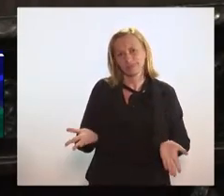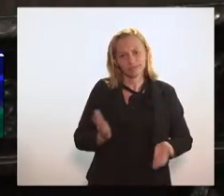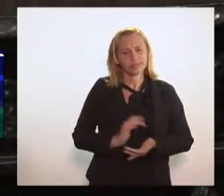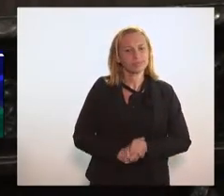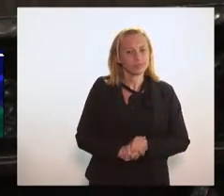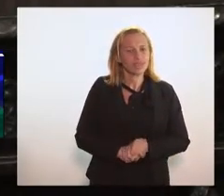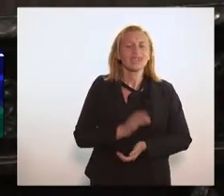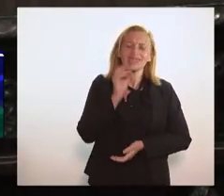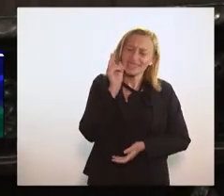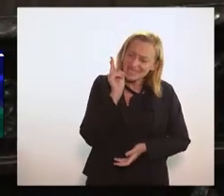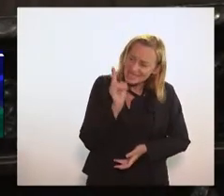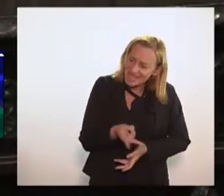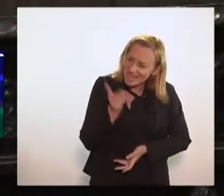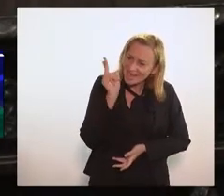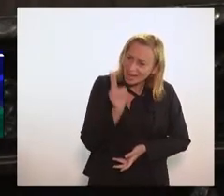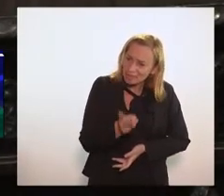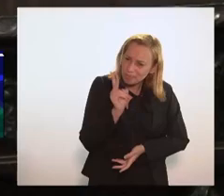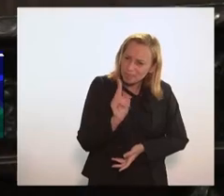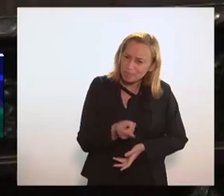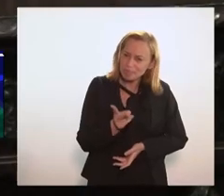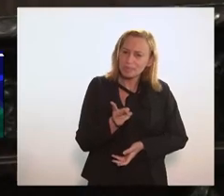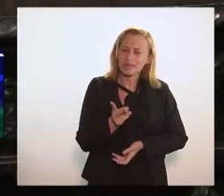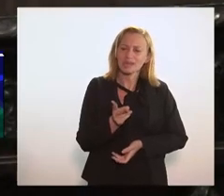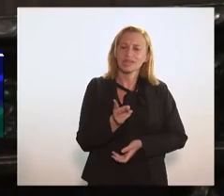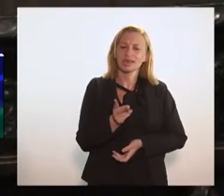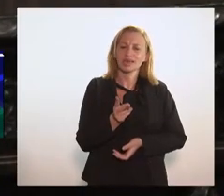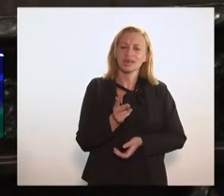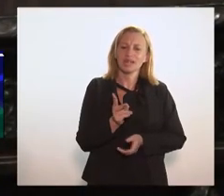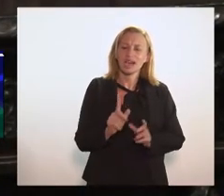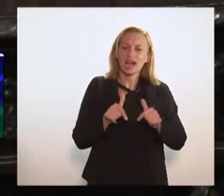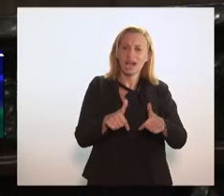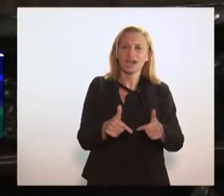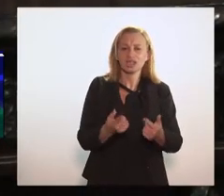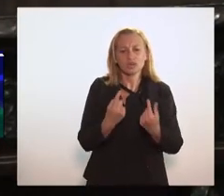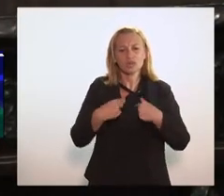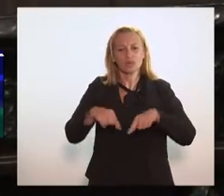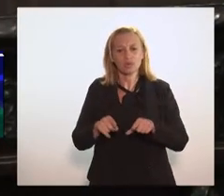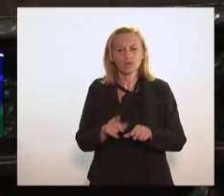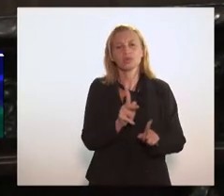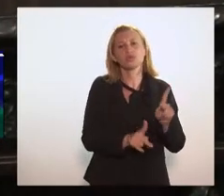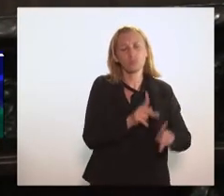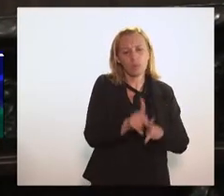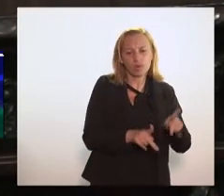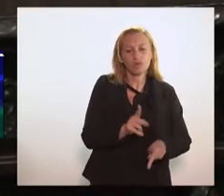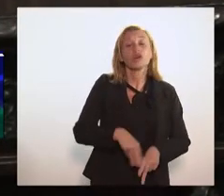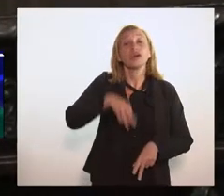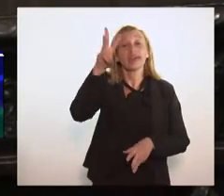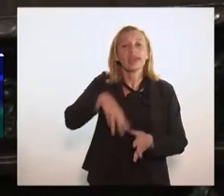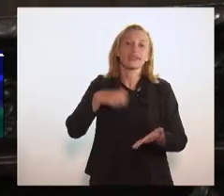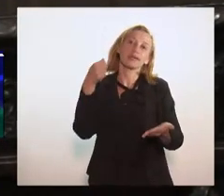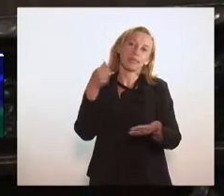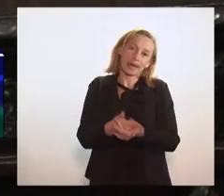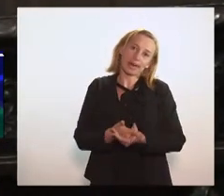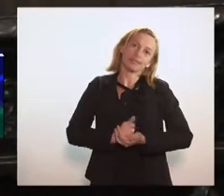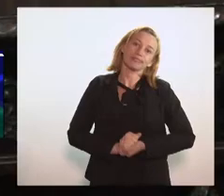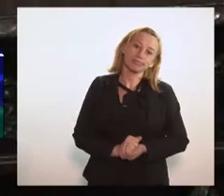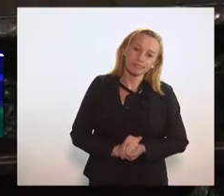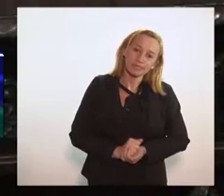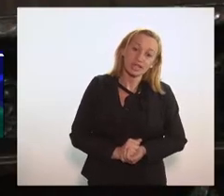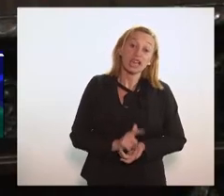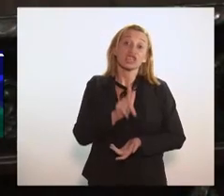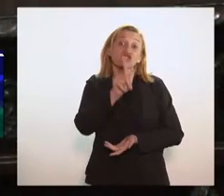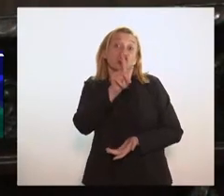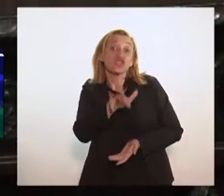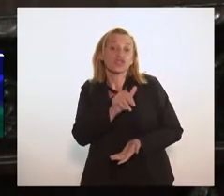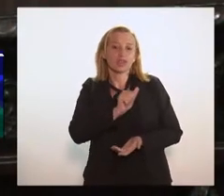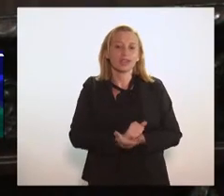corda sempre arrebenta para o lado do mais fraco. Provavelmente, quem vai ter que pagar essa